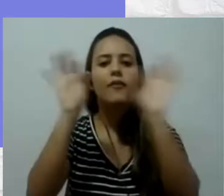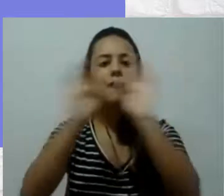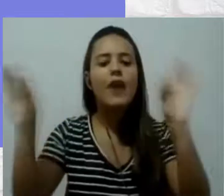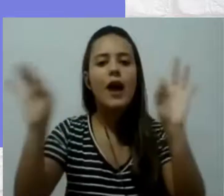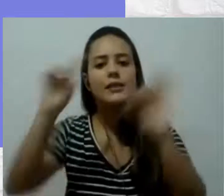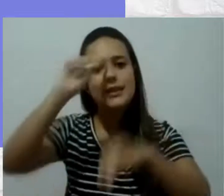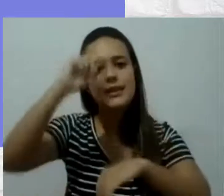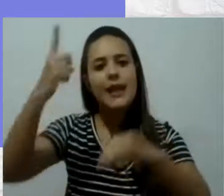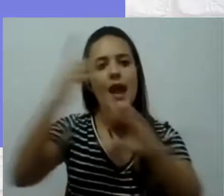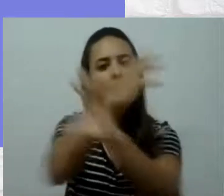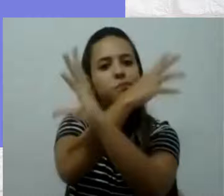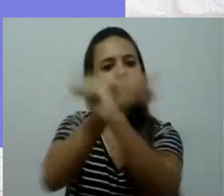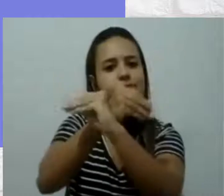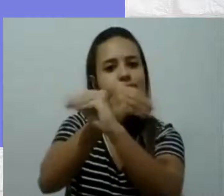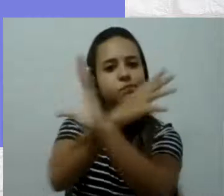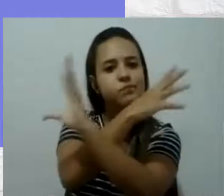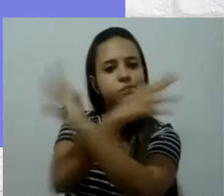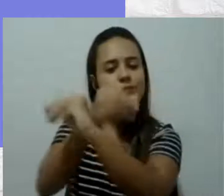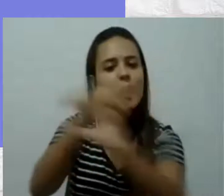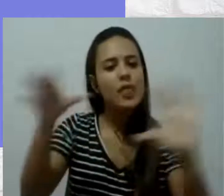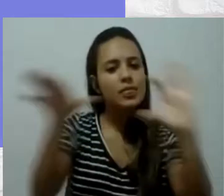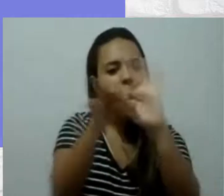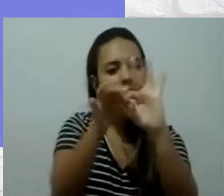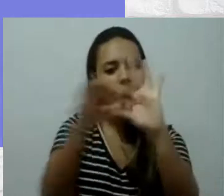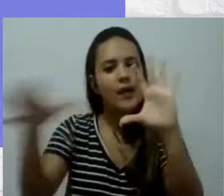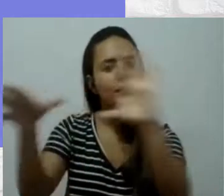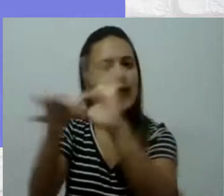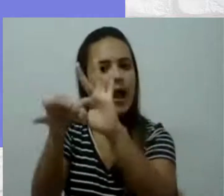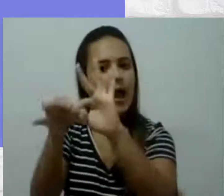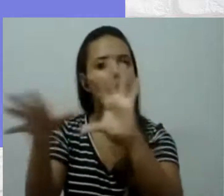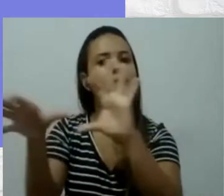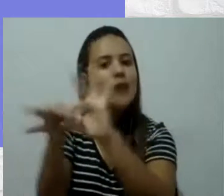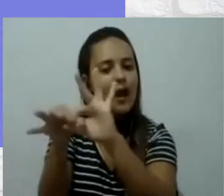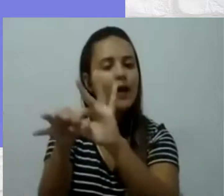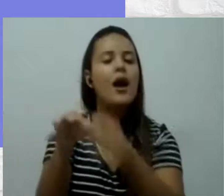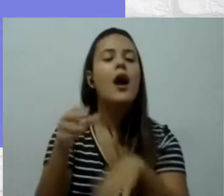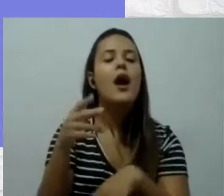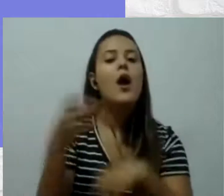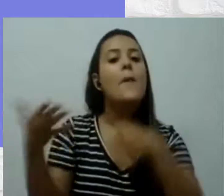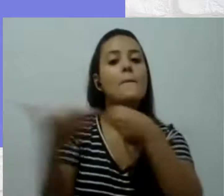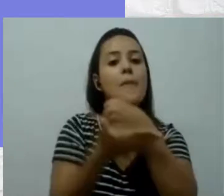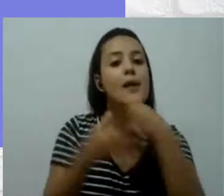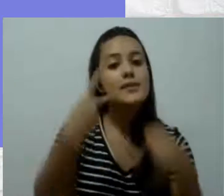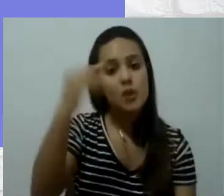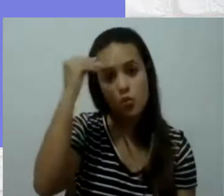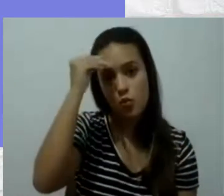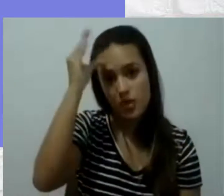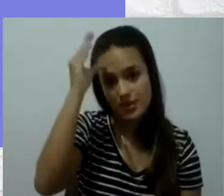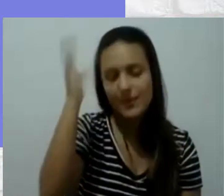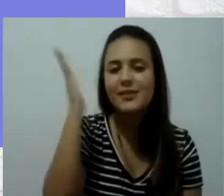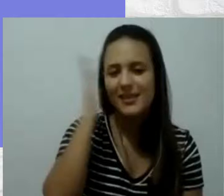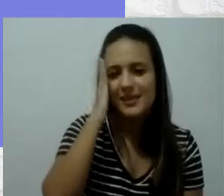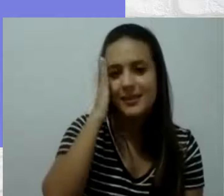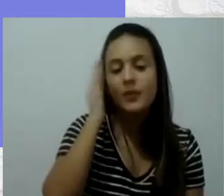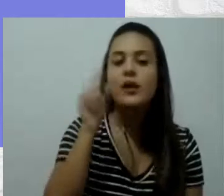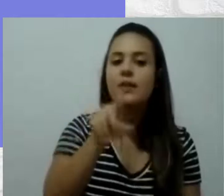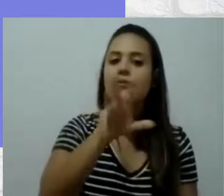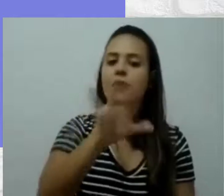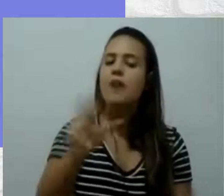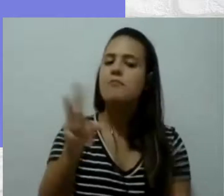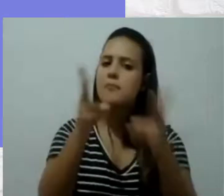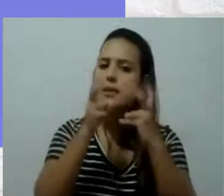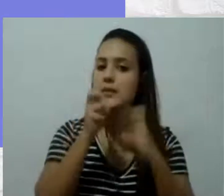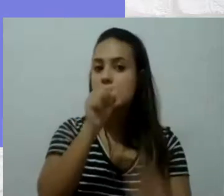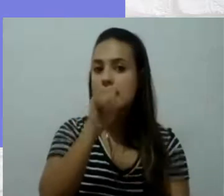conectar as suas ideias, os seus argumentos, com base nos seus conhecimentos,